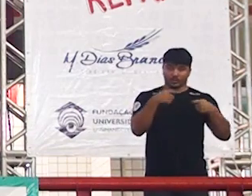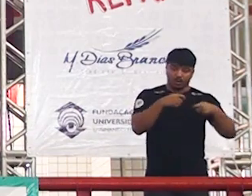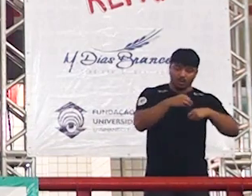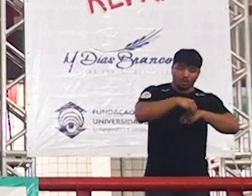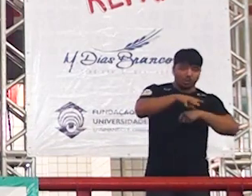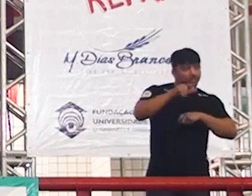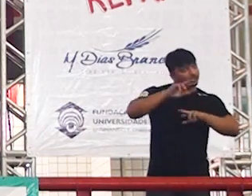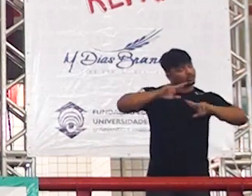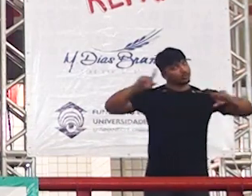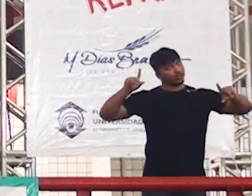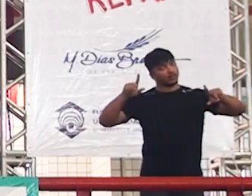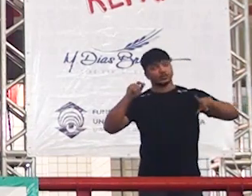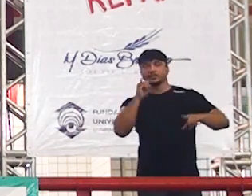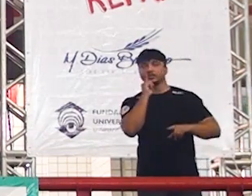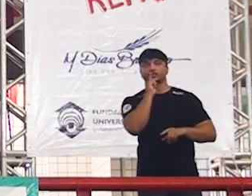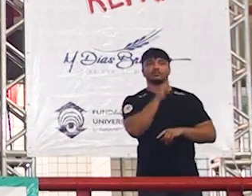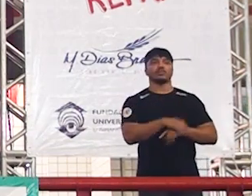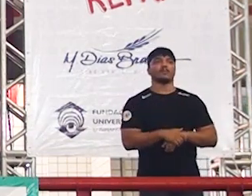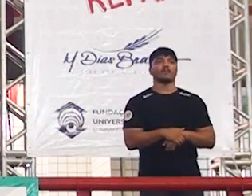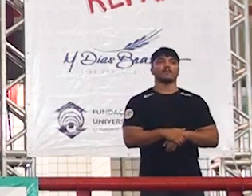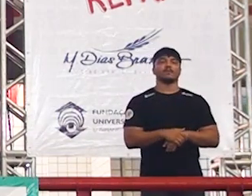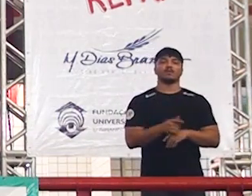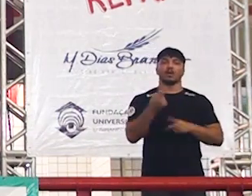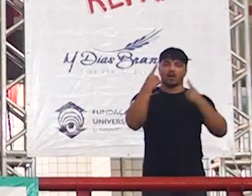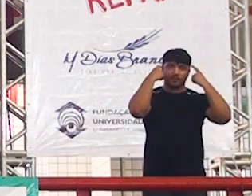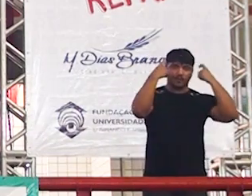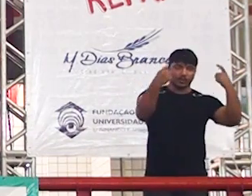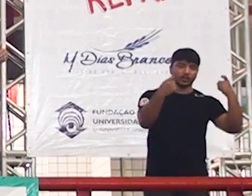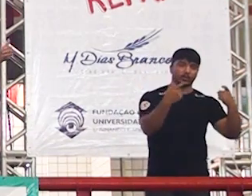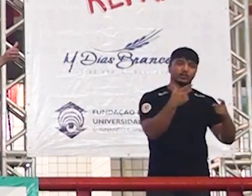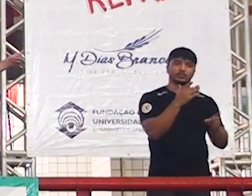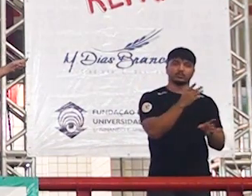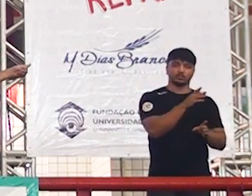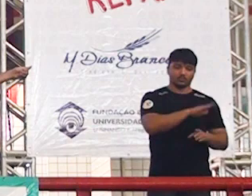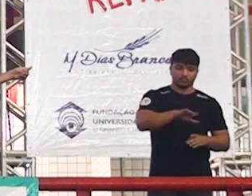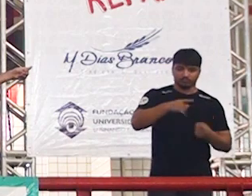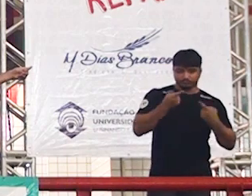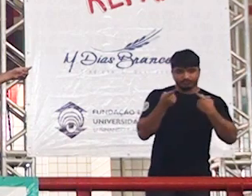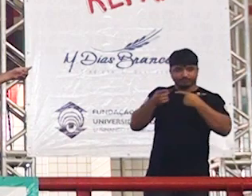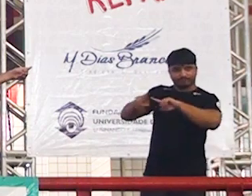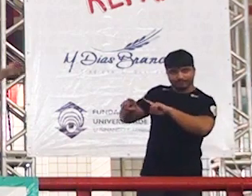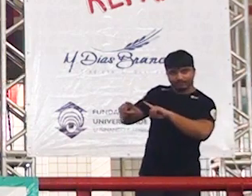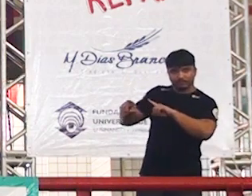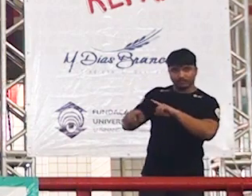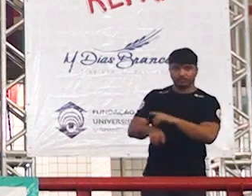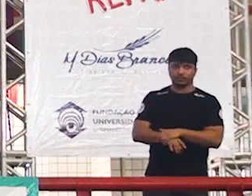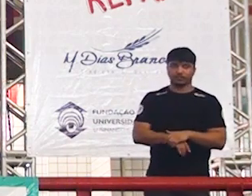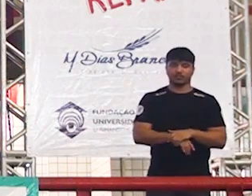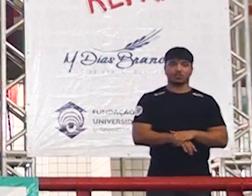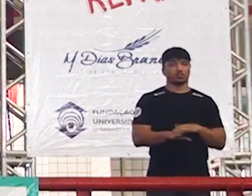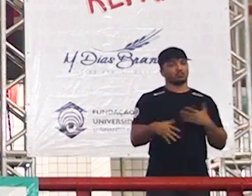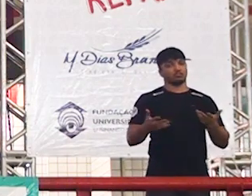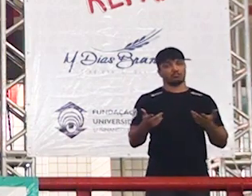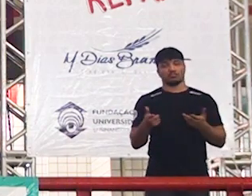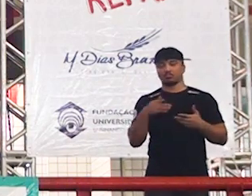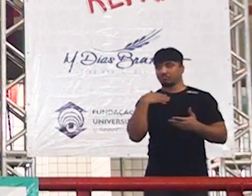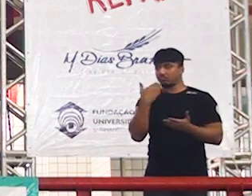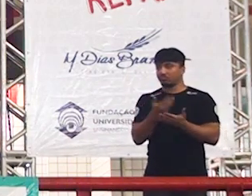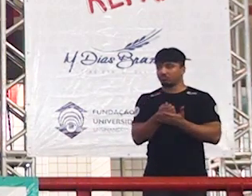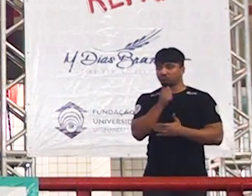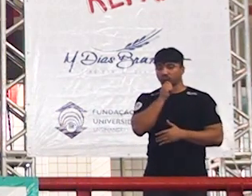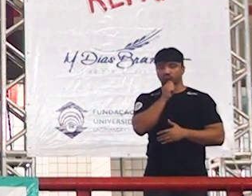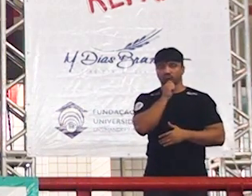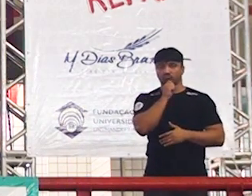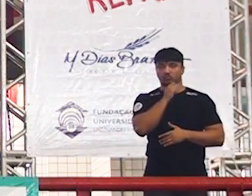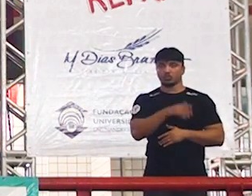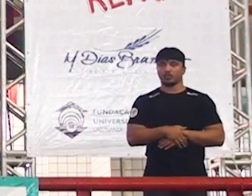sob um novo formato. Por exemplo, a violência praticada por crianças e adolescentes. Isso aí não caiu ainda não.